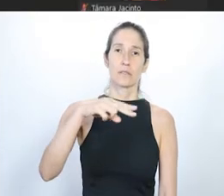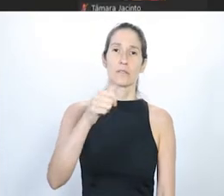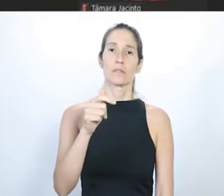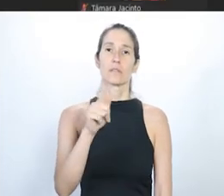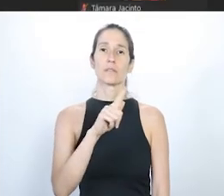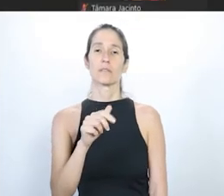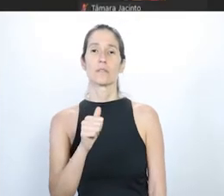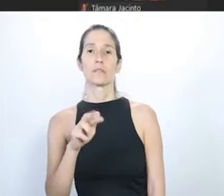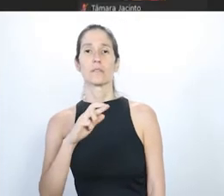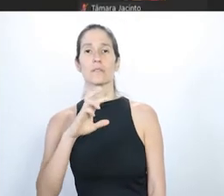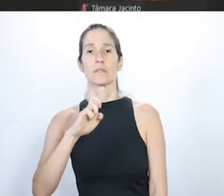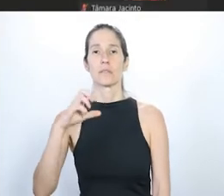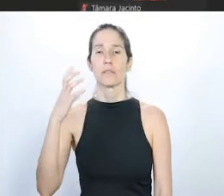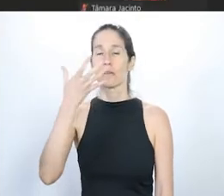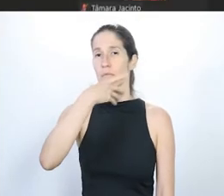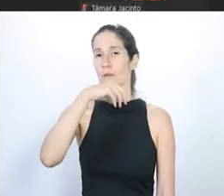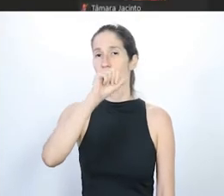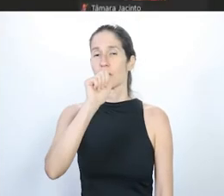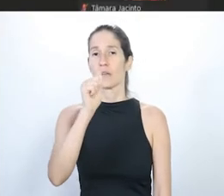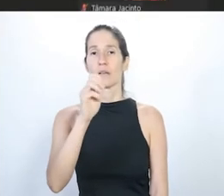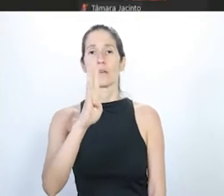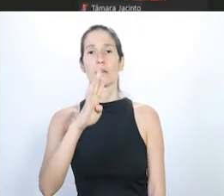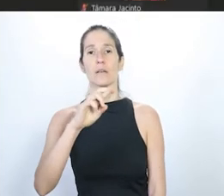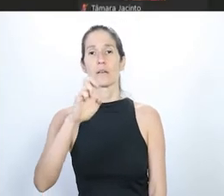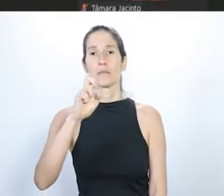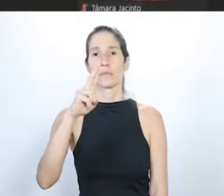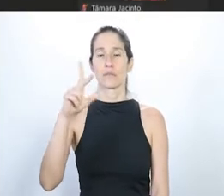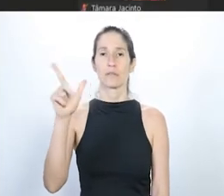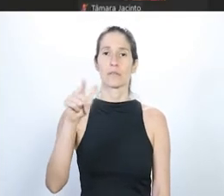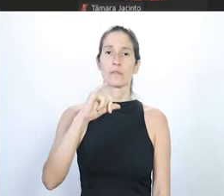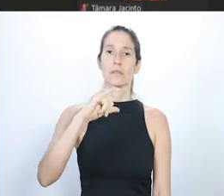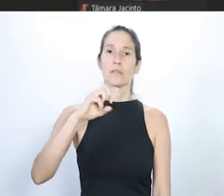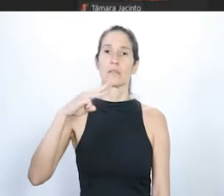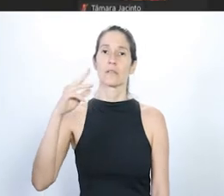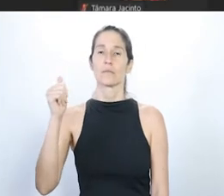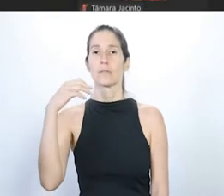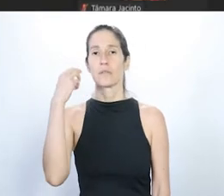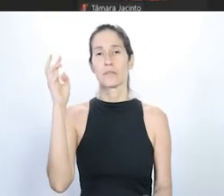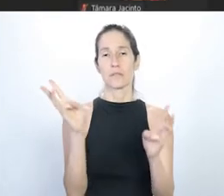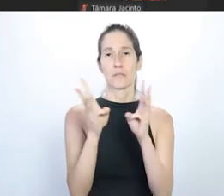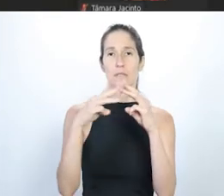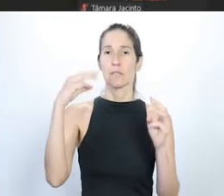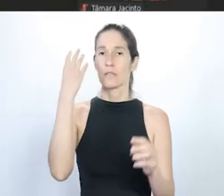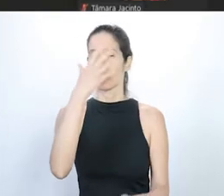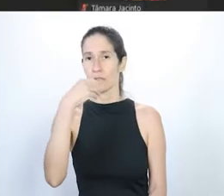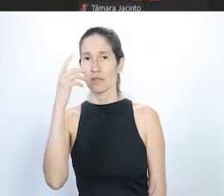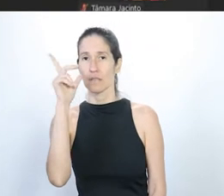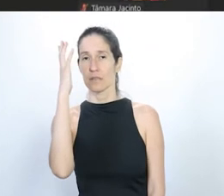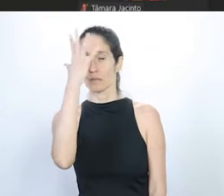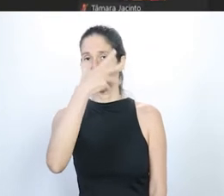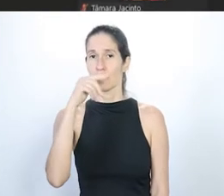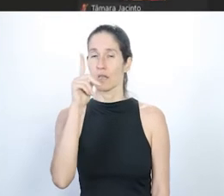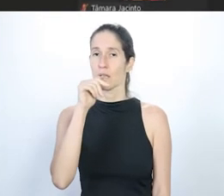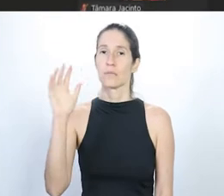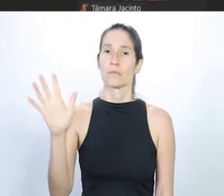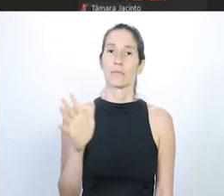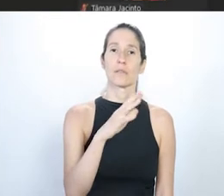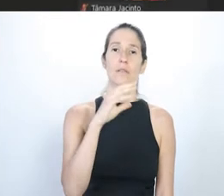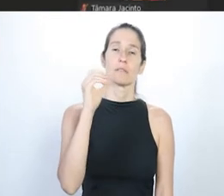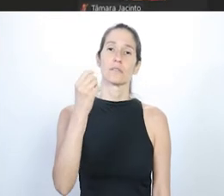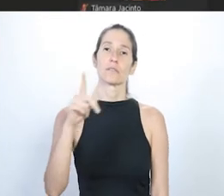foi Abreu e Lima, hoje a ciranda é cantada na linda praia de Olinda. Mestre